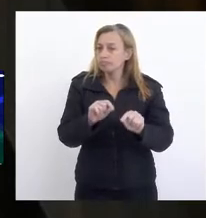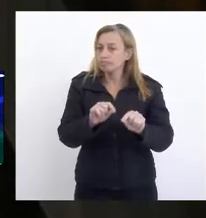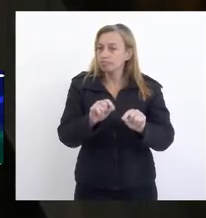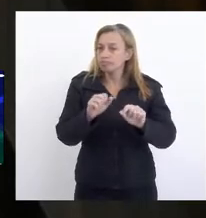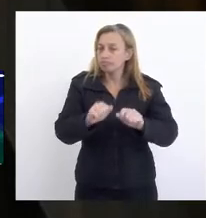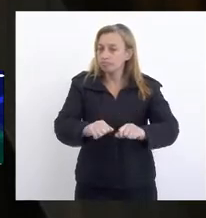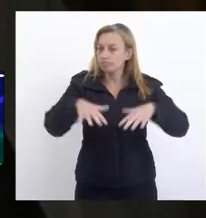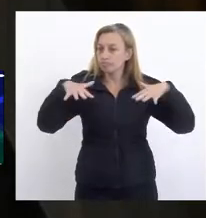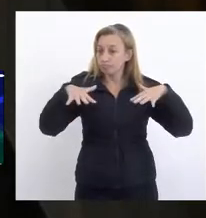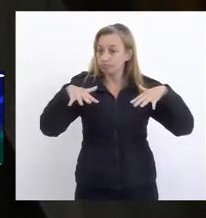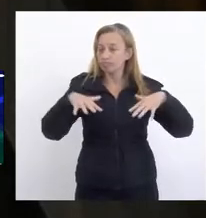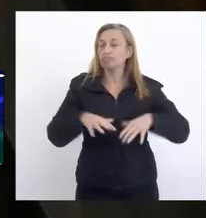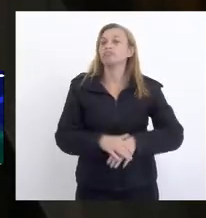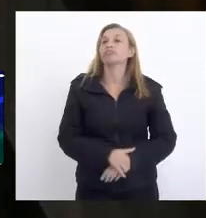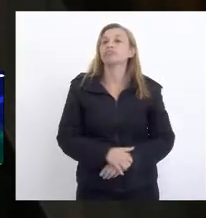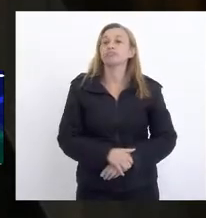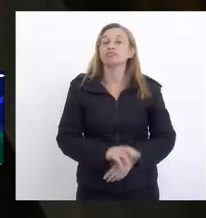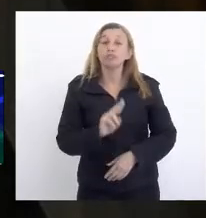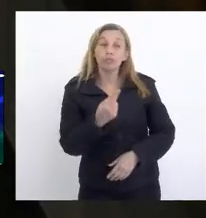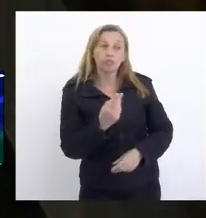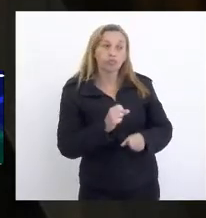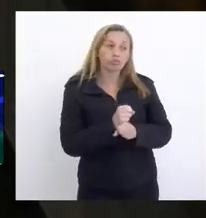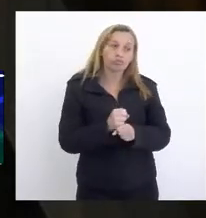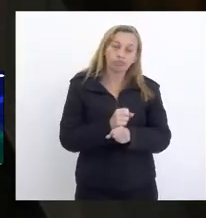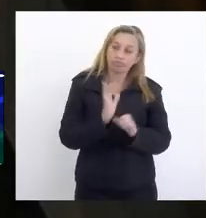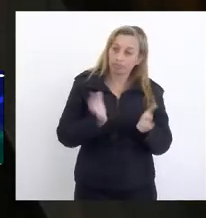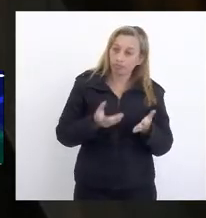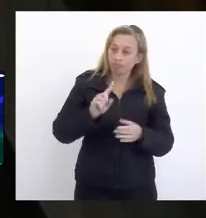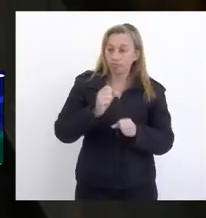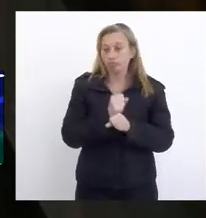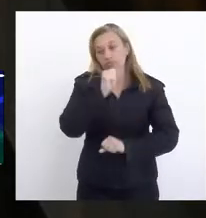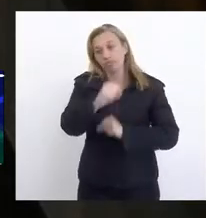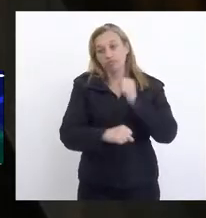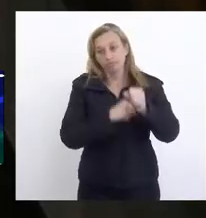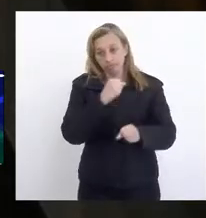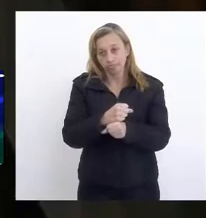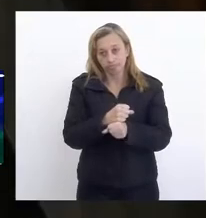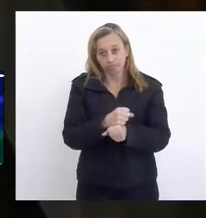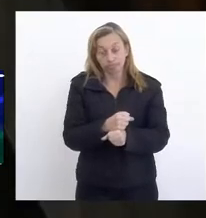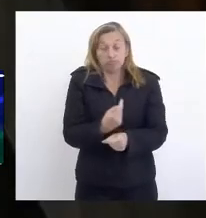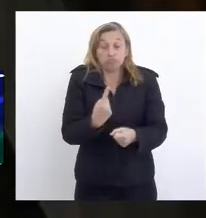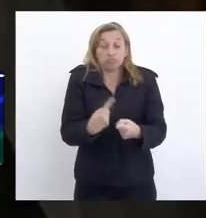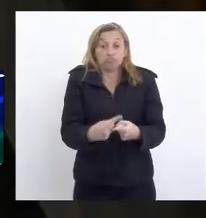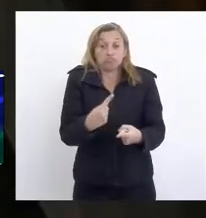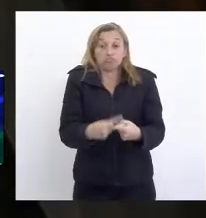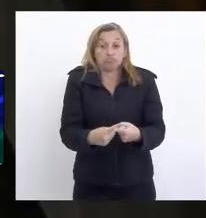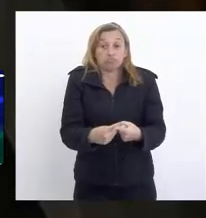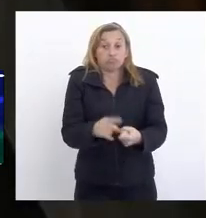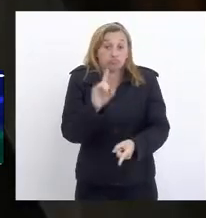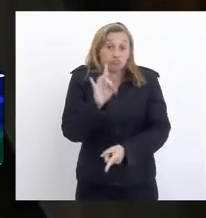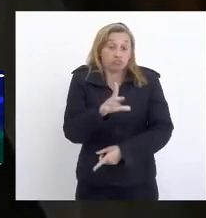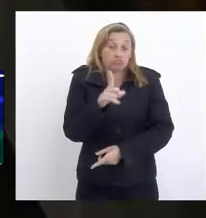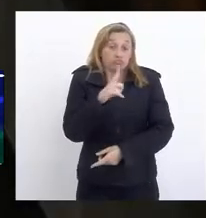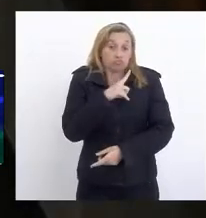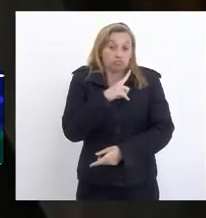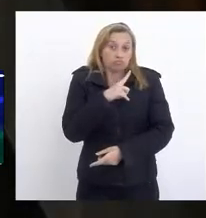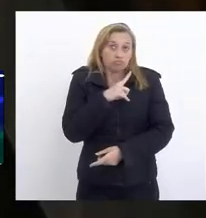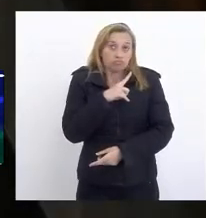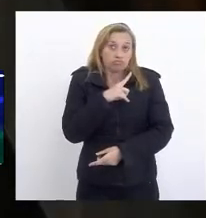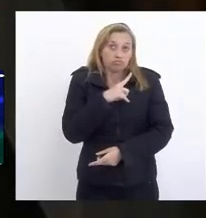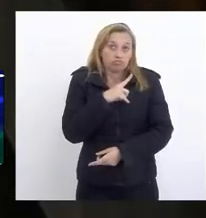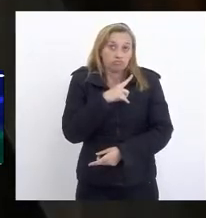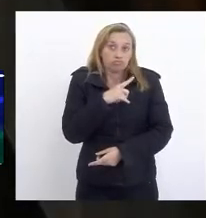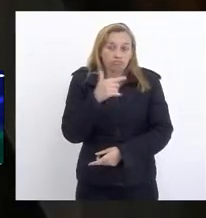plenário, ou este ano, ou no ano que vem. Até porque só temos,